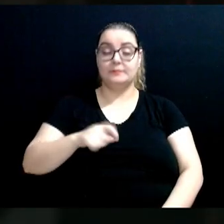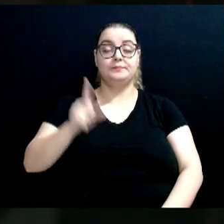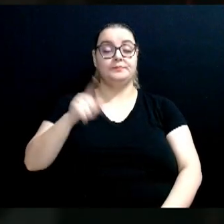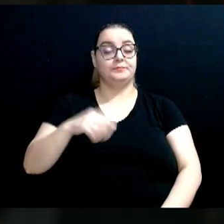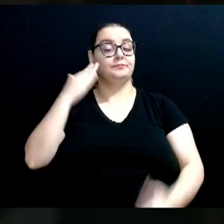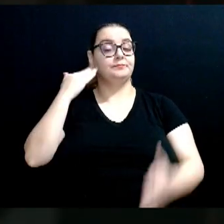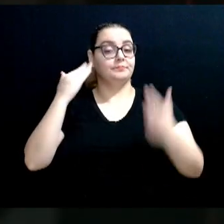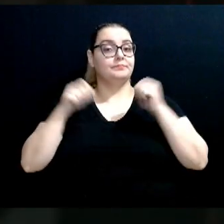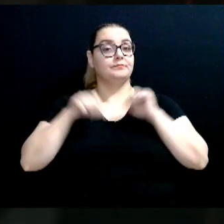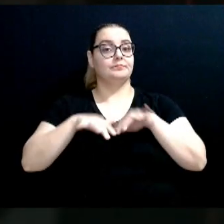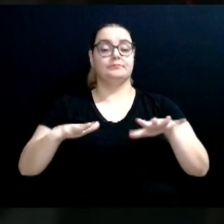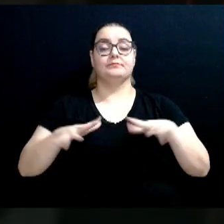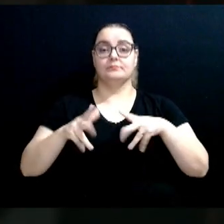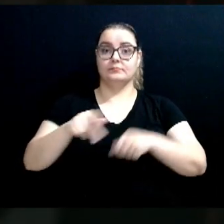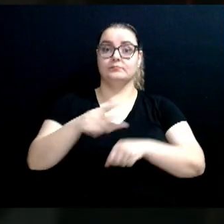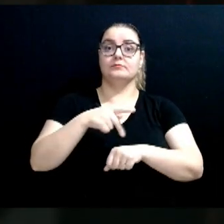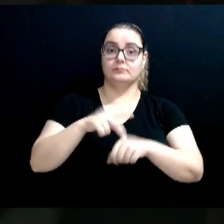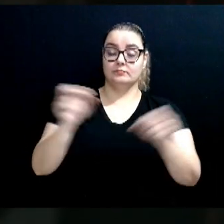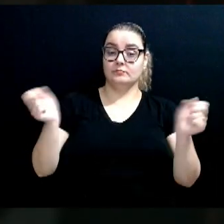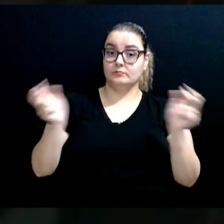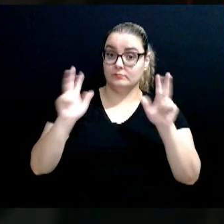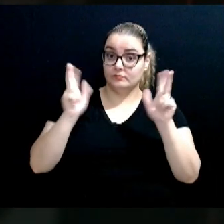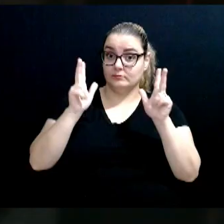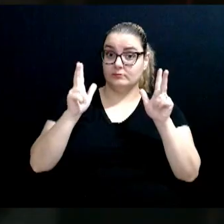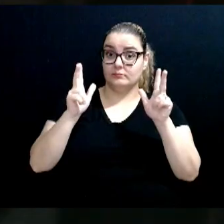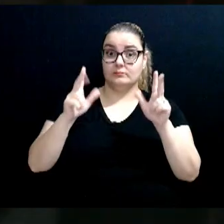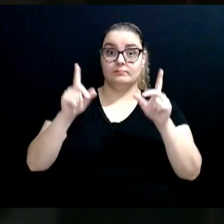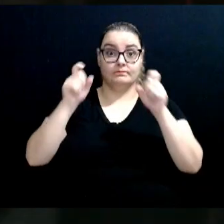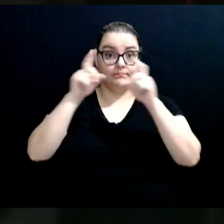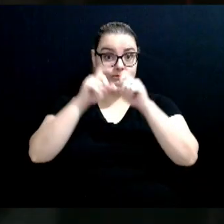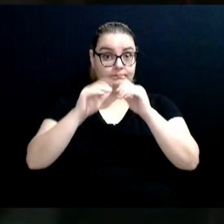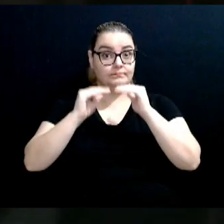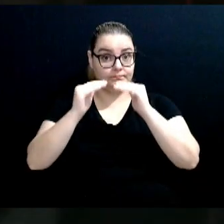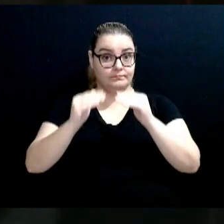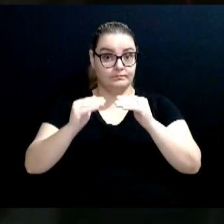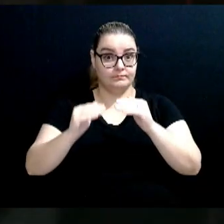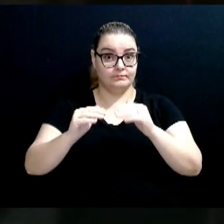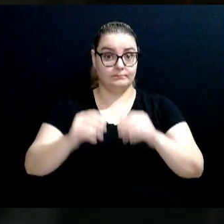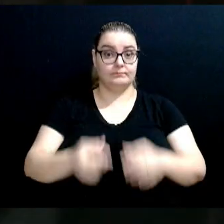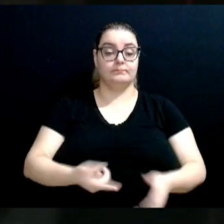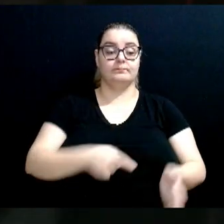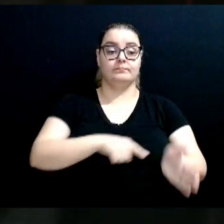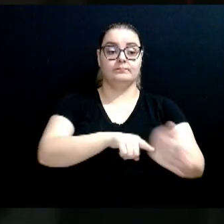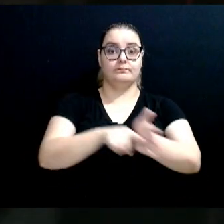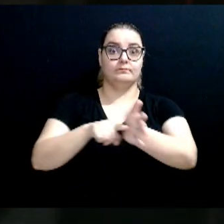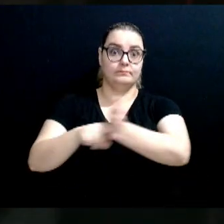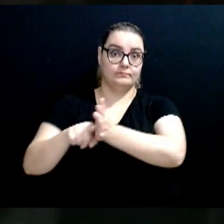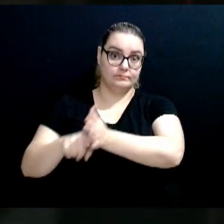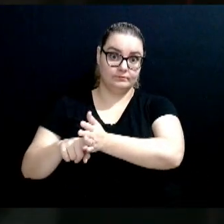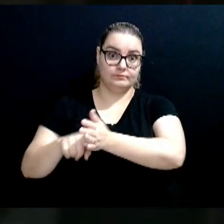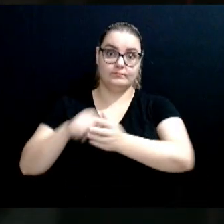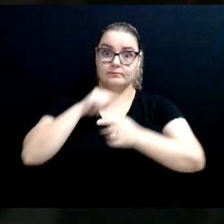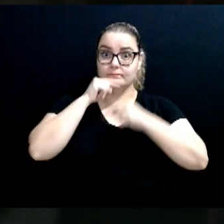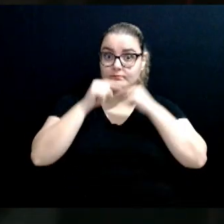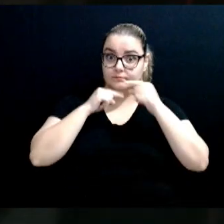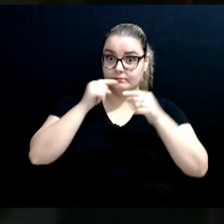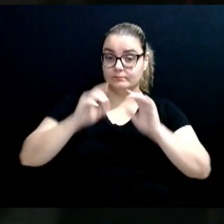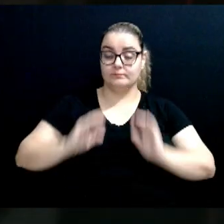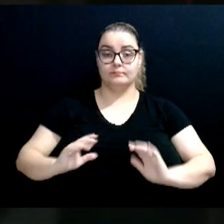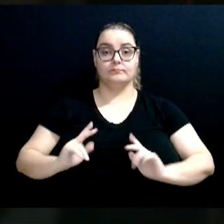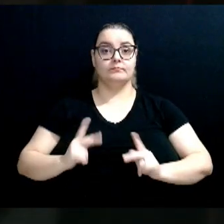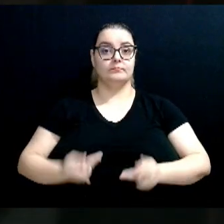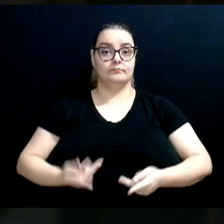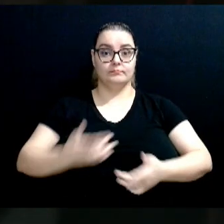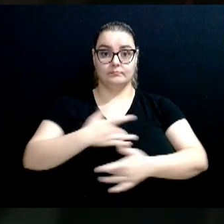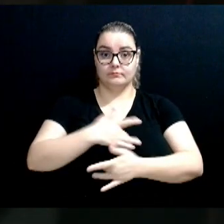em todo o país e chamou a atenção pela complexidade dos fatos e pelos questionamentos que levanta sobre comportamento humano e saúde mental.